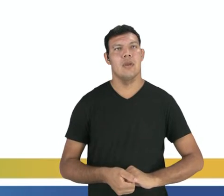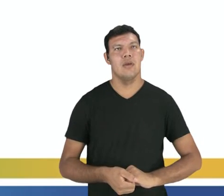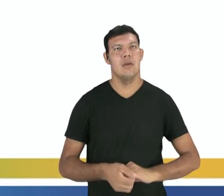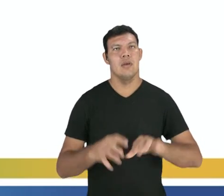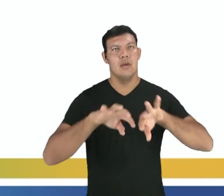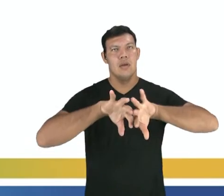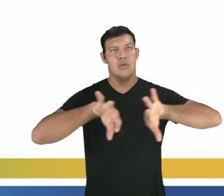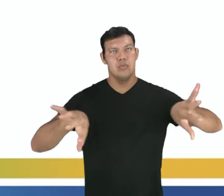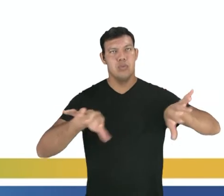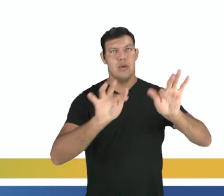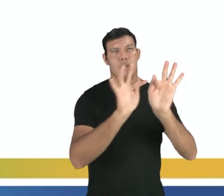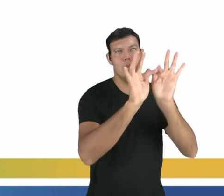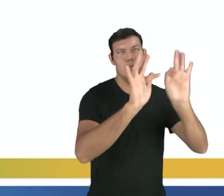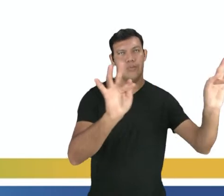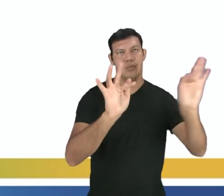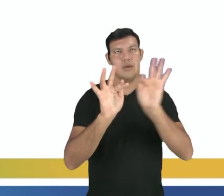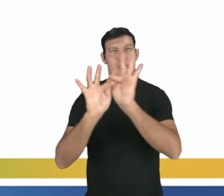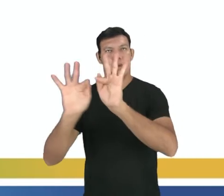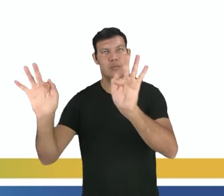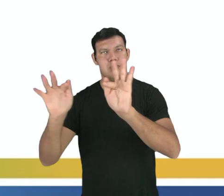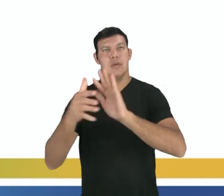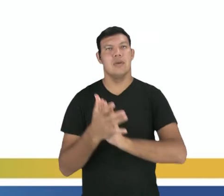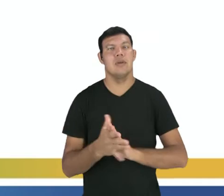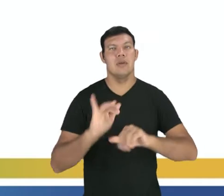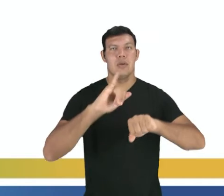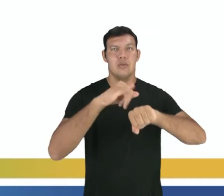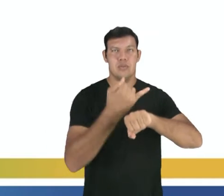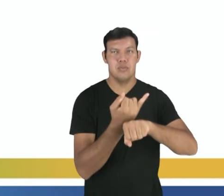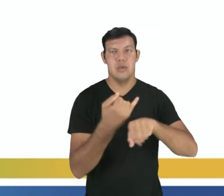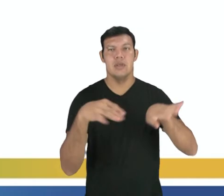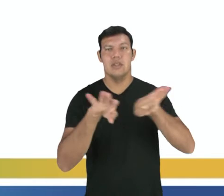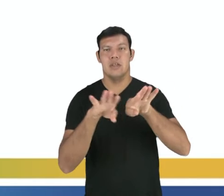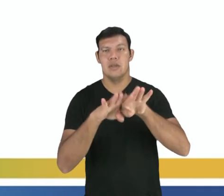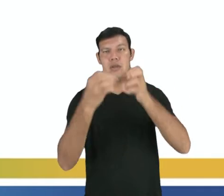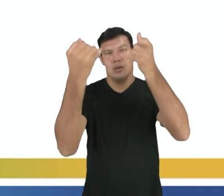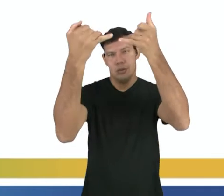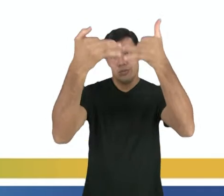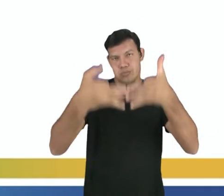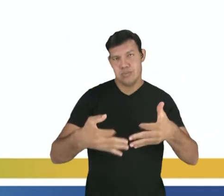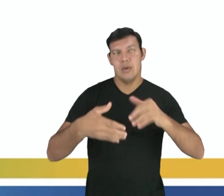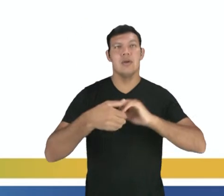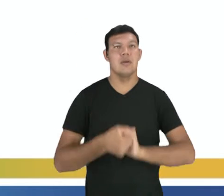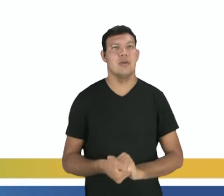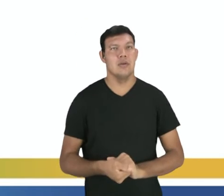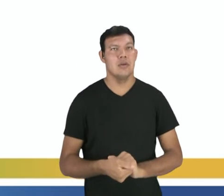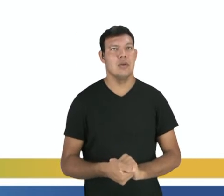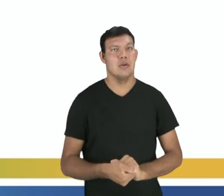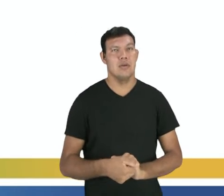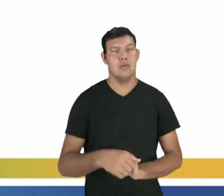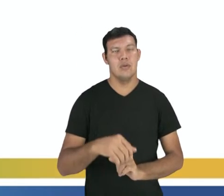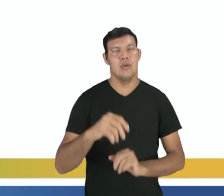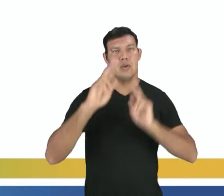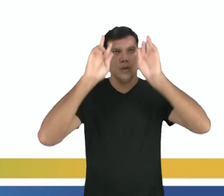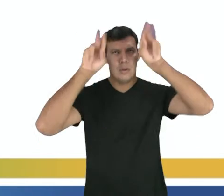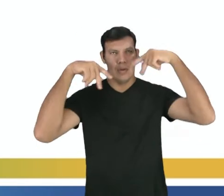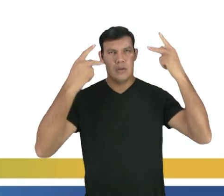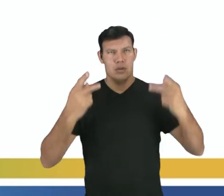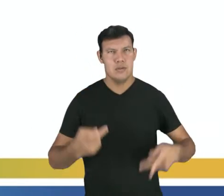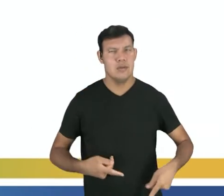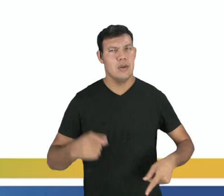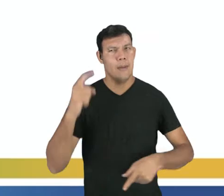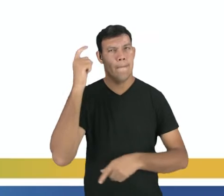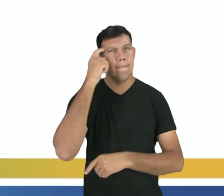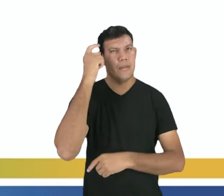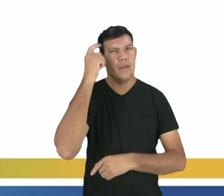Para separar as orações subordinadas, adjetivas e explicativas. O homem que pensa é um ser